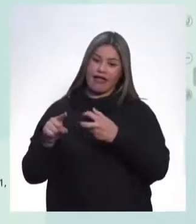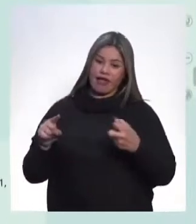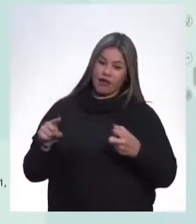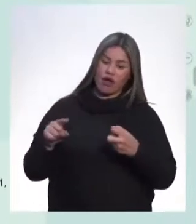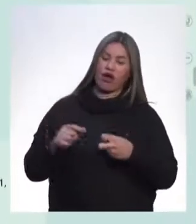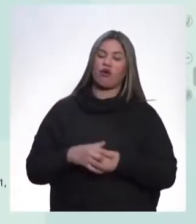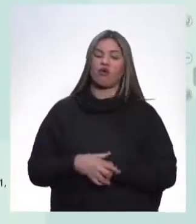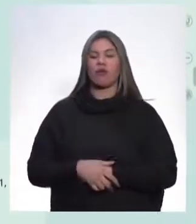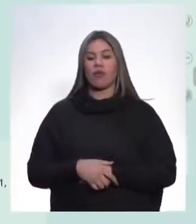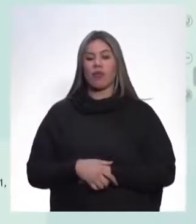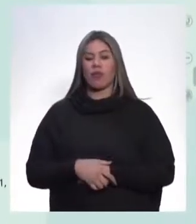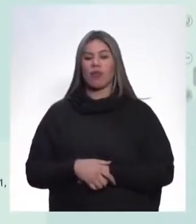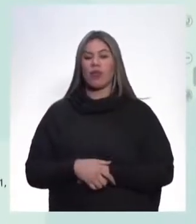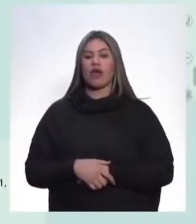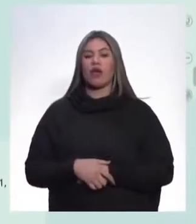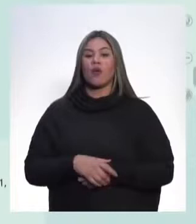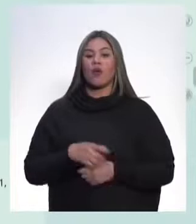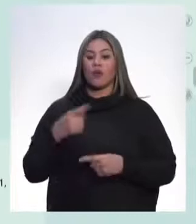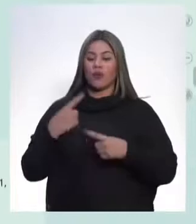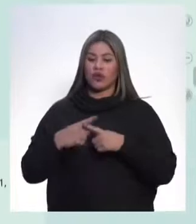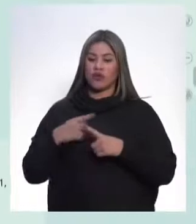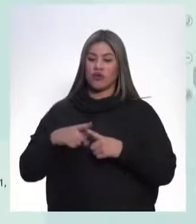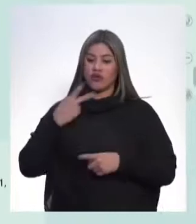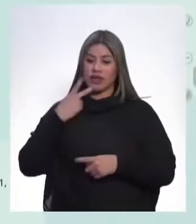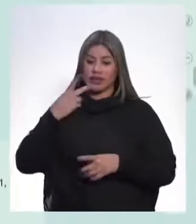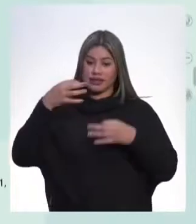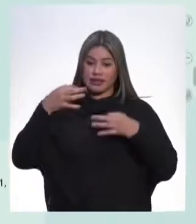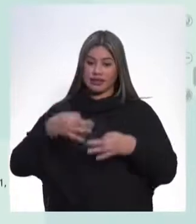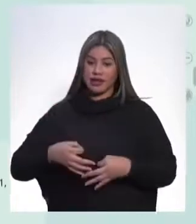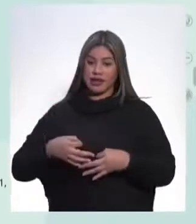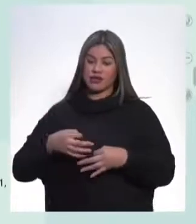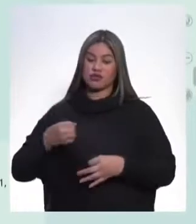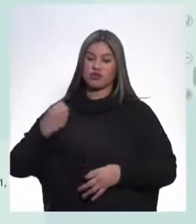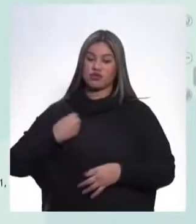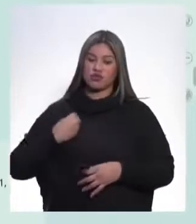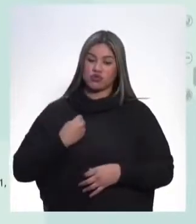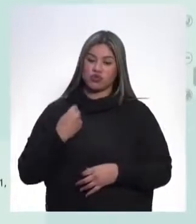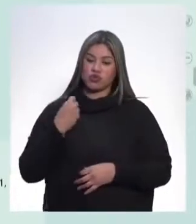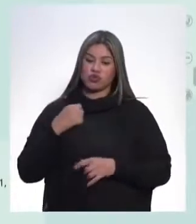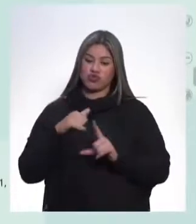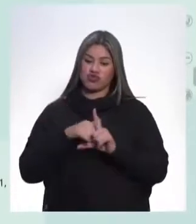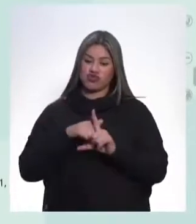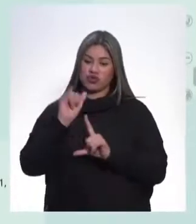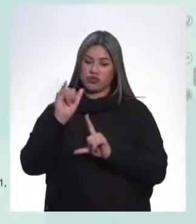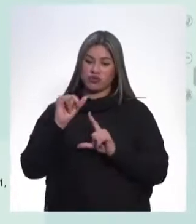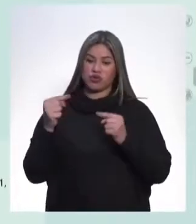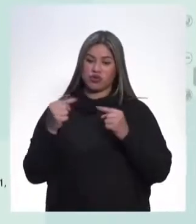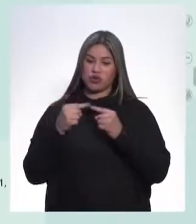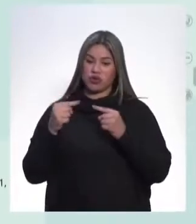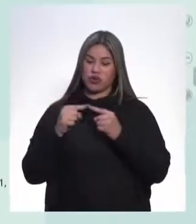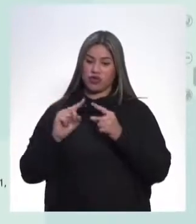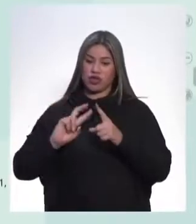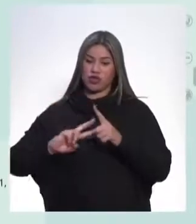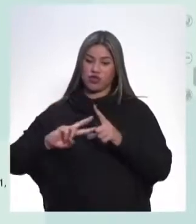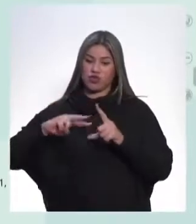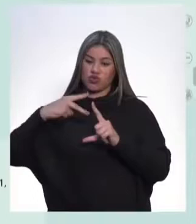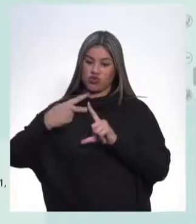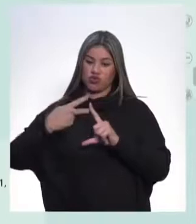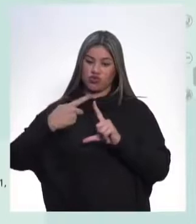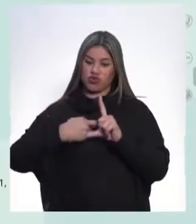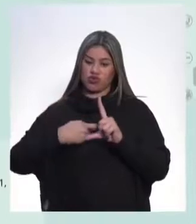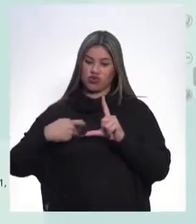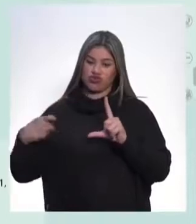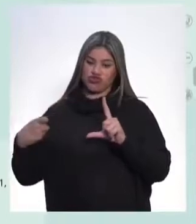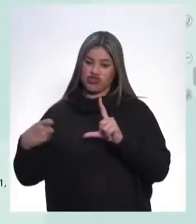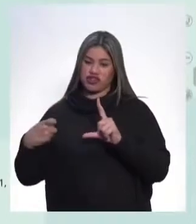valor de y, ele vem de qual operação? Se eu dobrar o